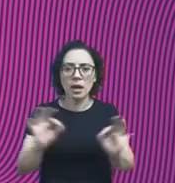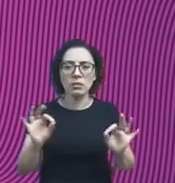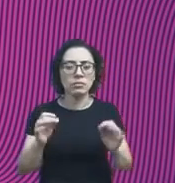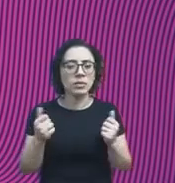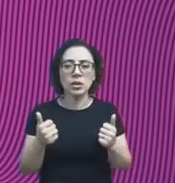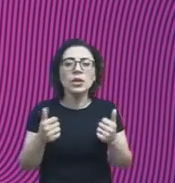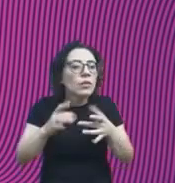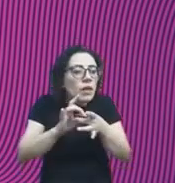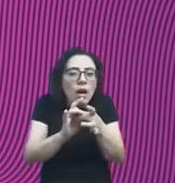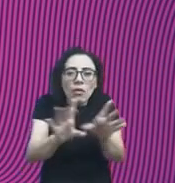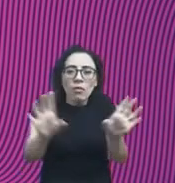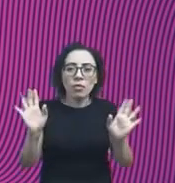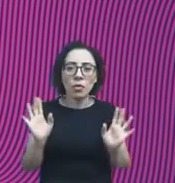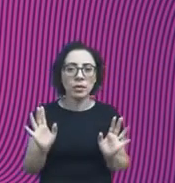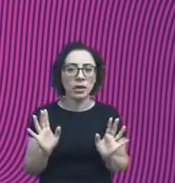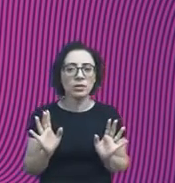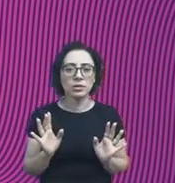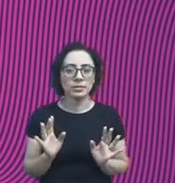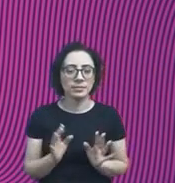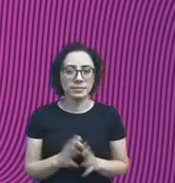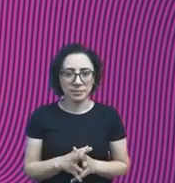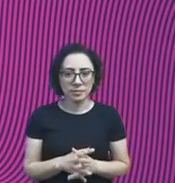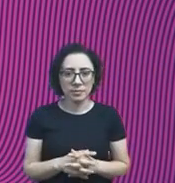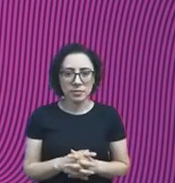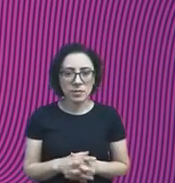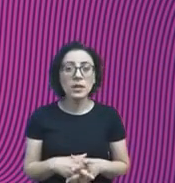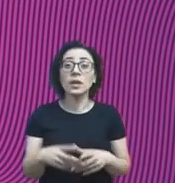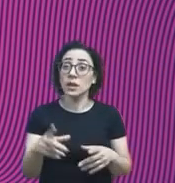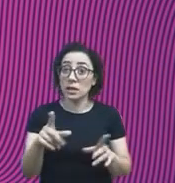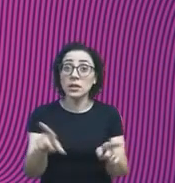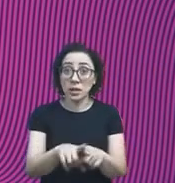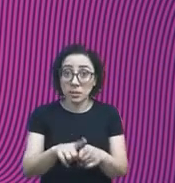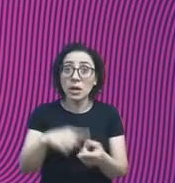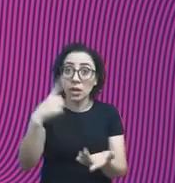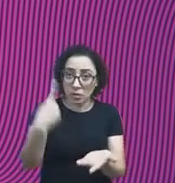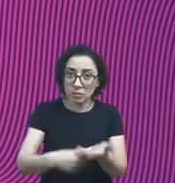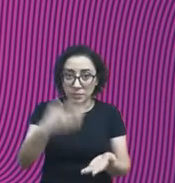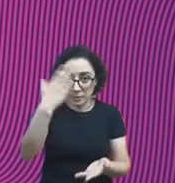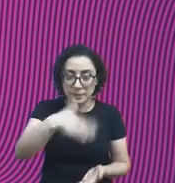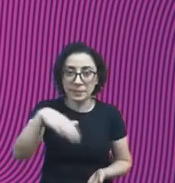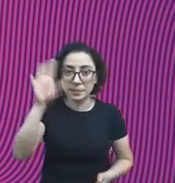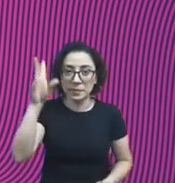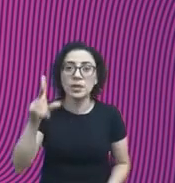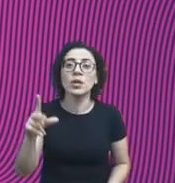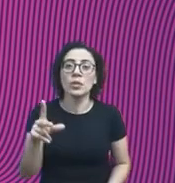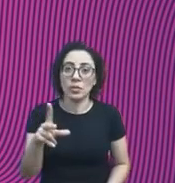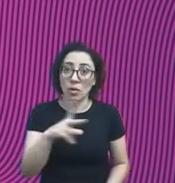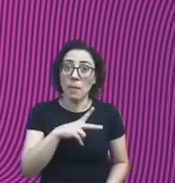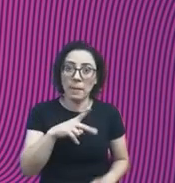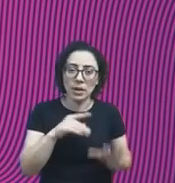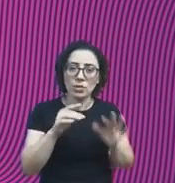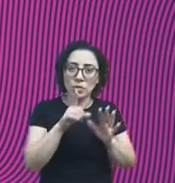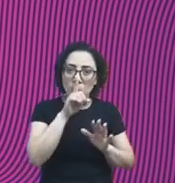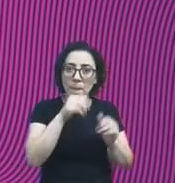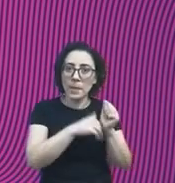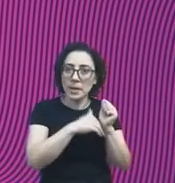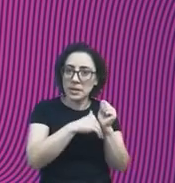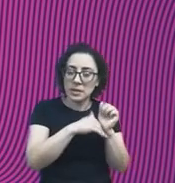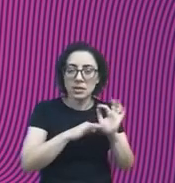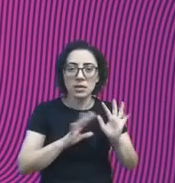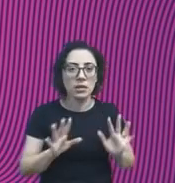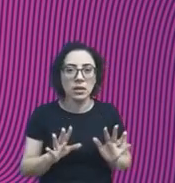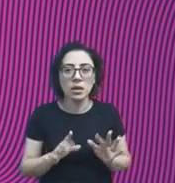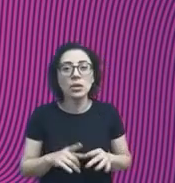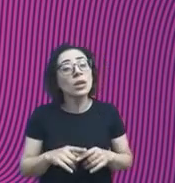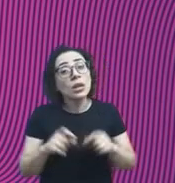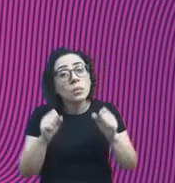toda a garantia de confidencialidade, etc., etc., etc., que o sistema permite. que você se compare com os do seu